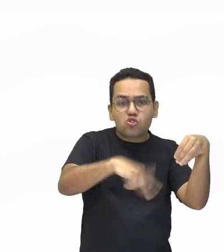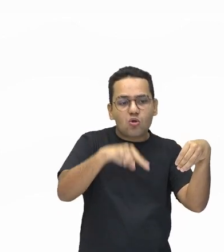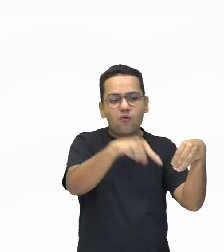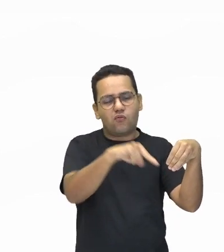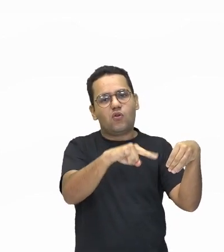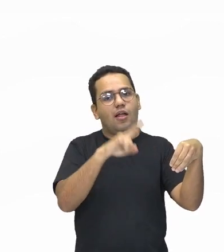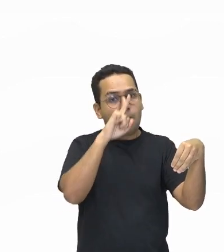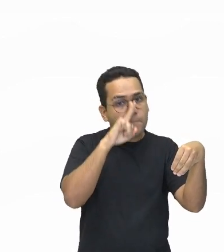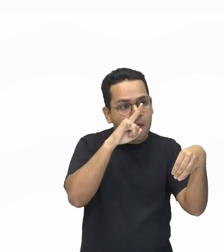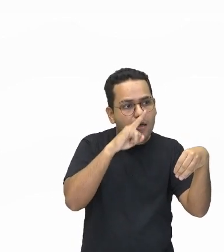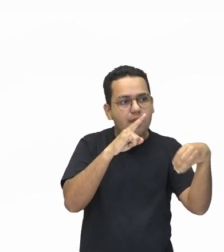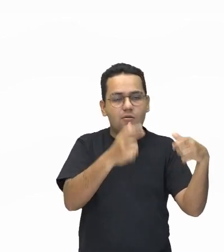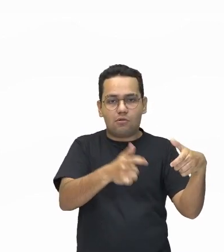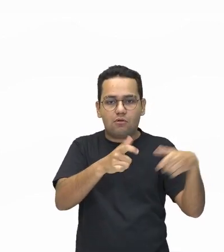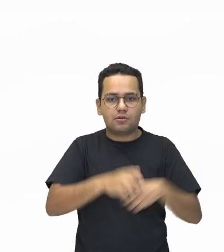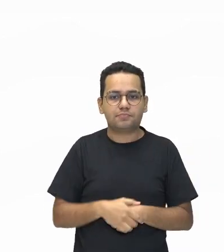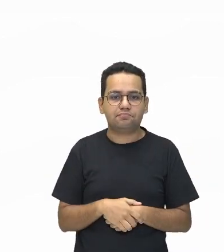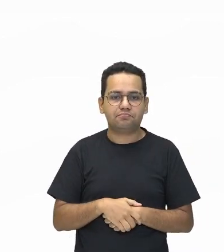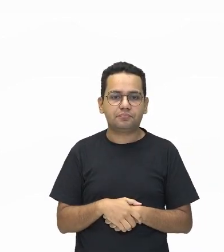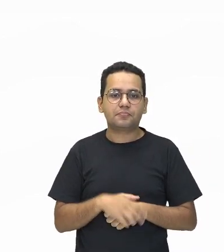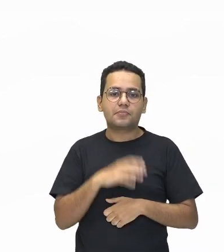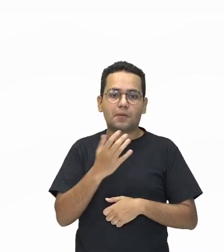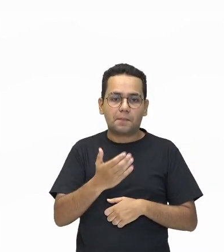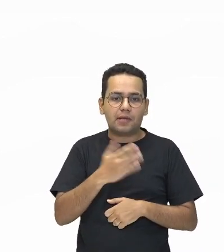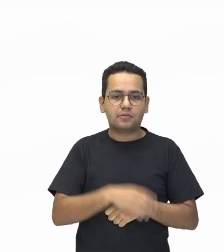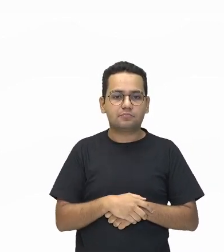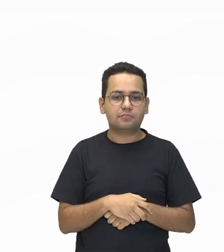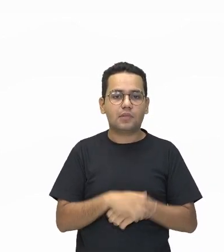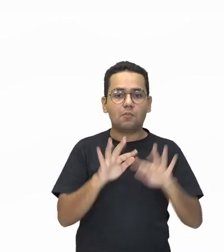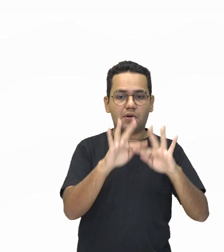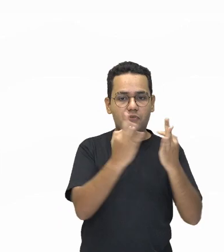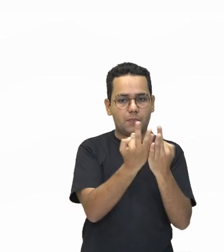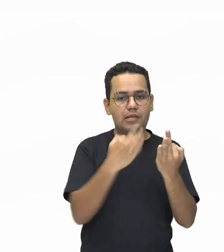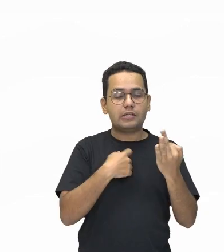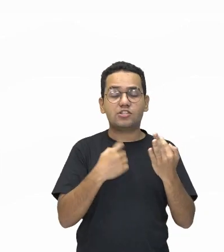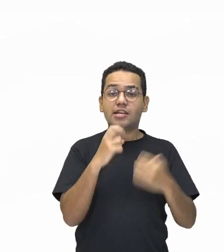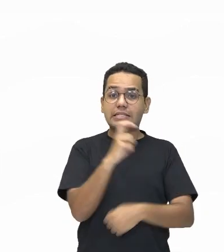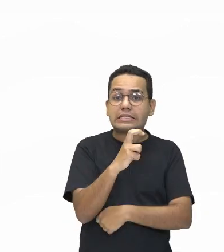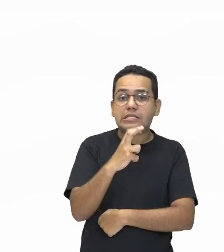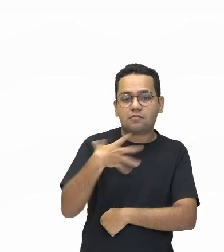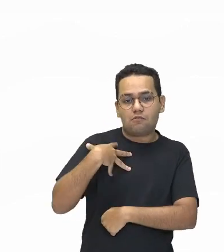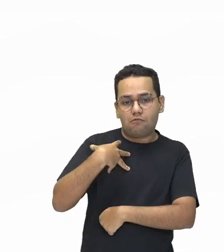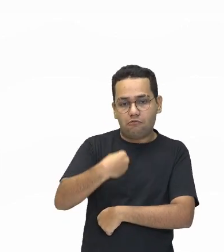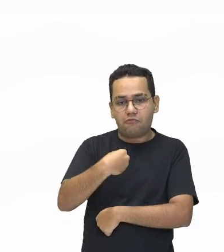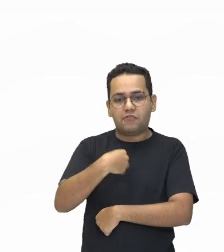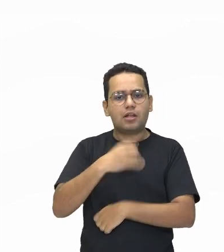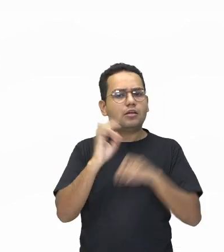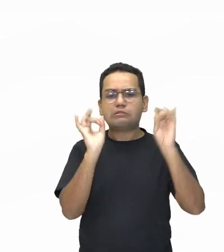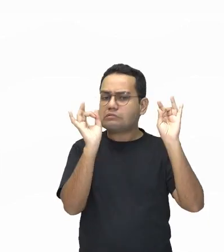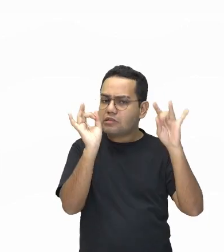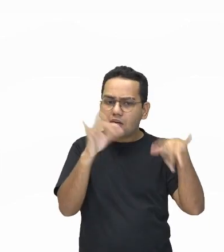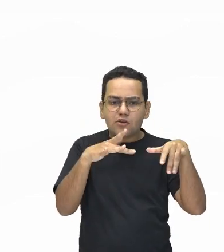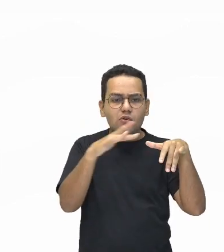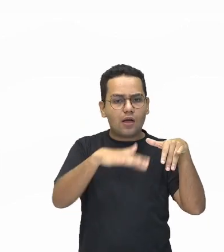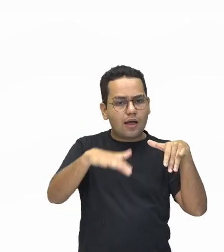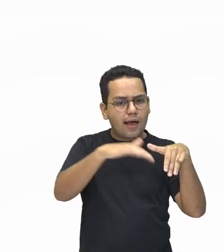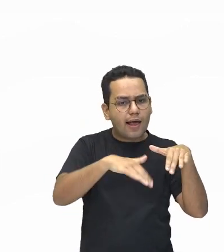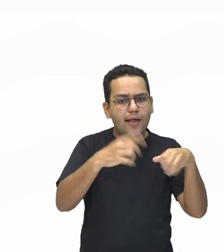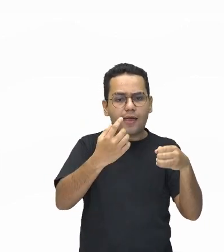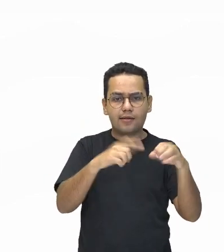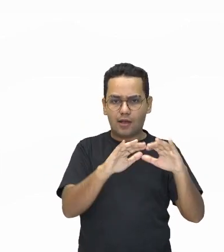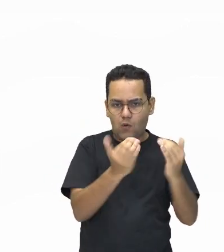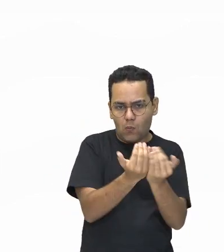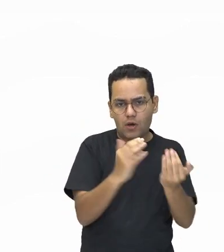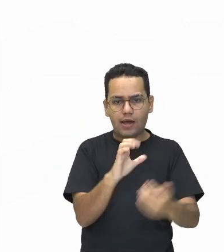um ano, uma família com 5 crianças deixou às pressas a casa onde vivia na comunidade da Capadócia, no Parque Brasilândia,